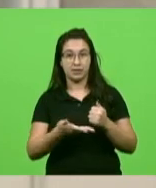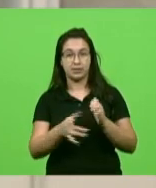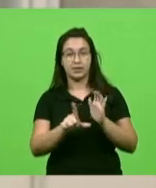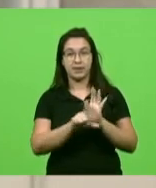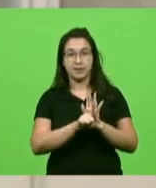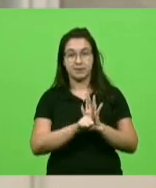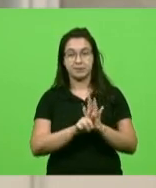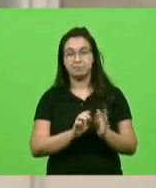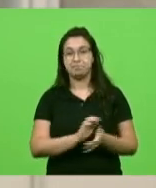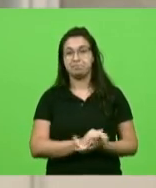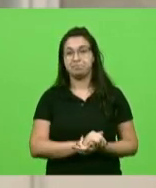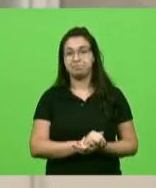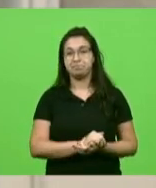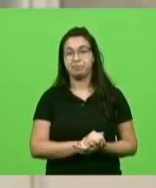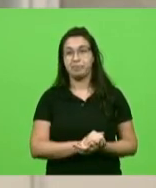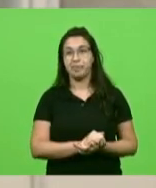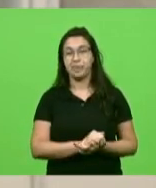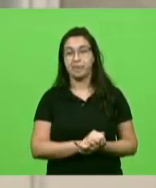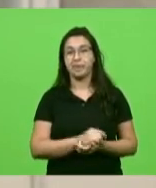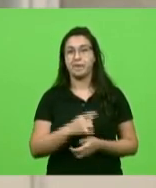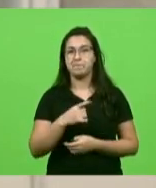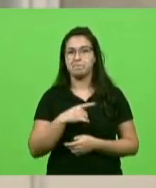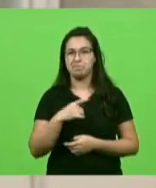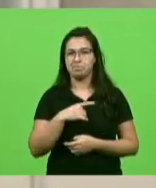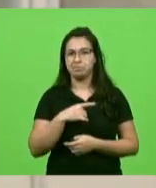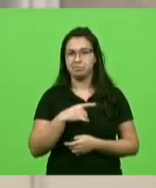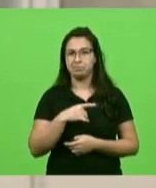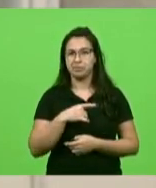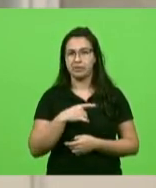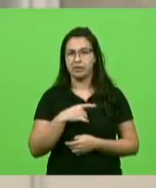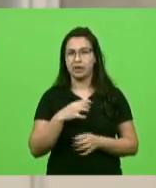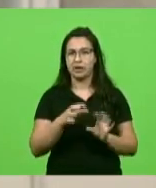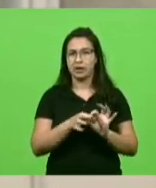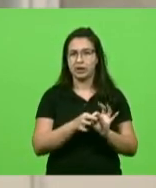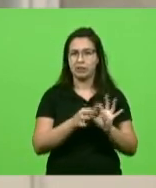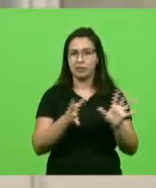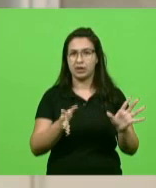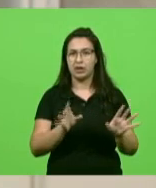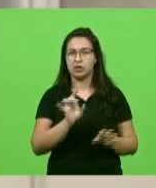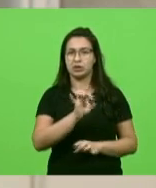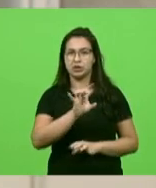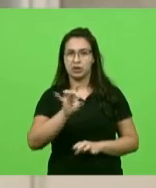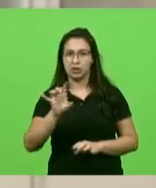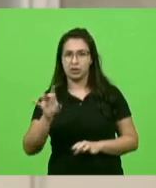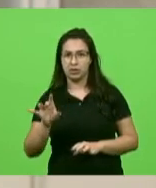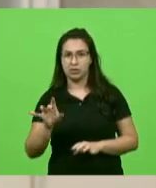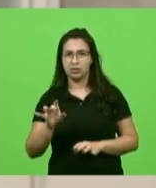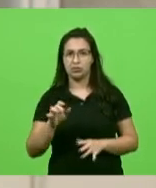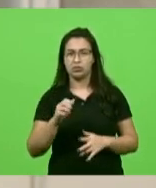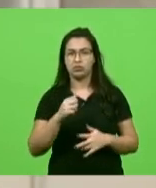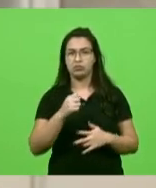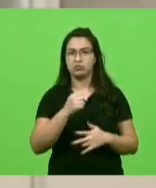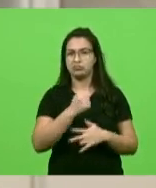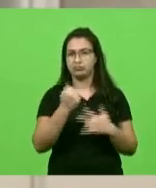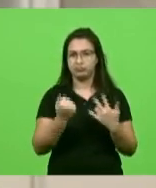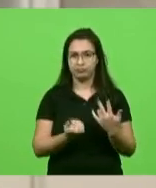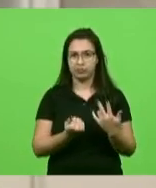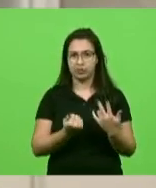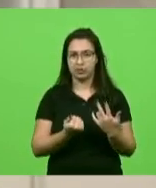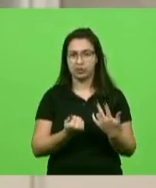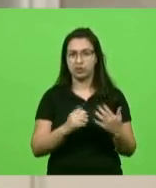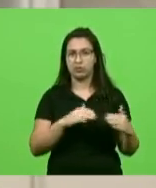lei em que Pese autonomia entre as instâncias correspondentes a responsabilidade criminal